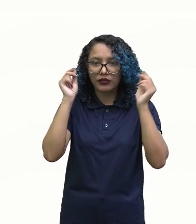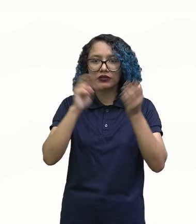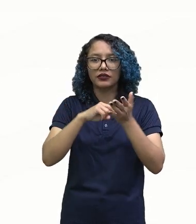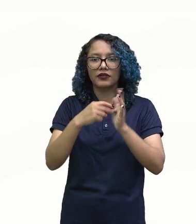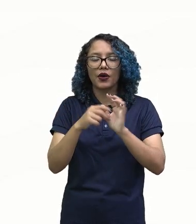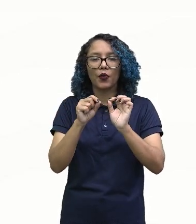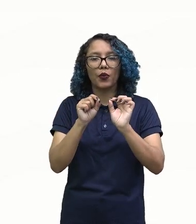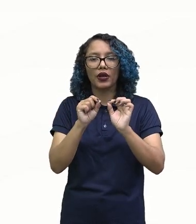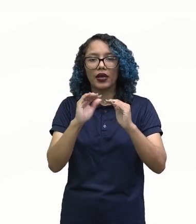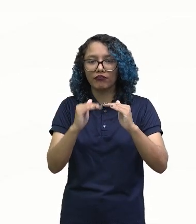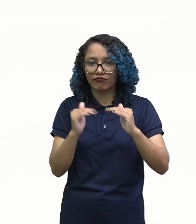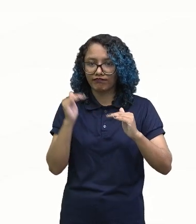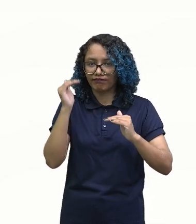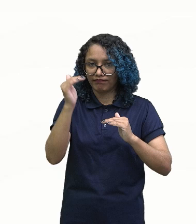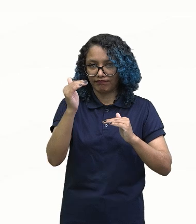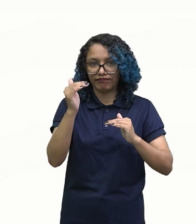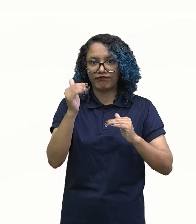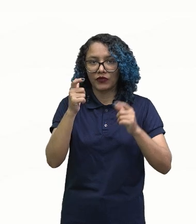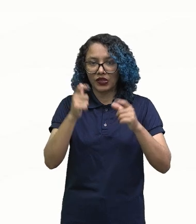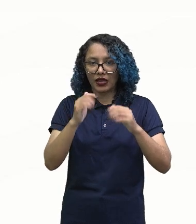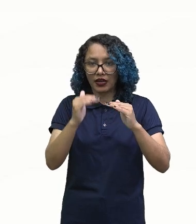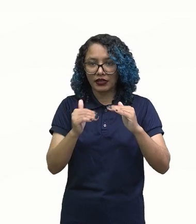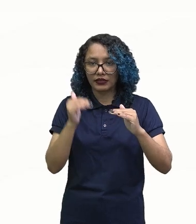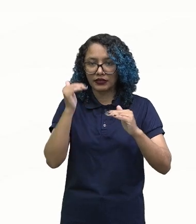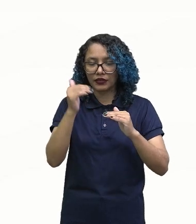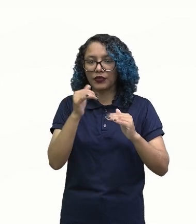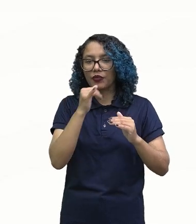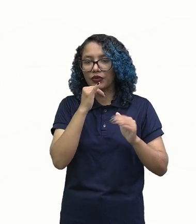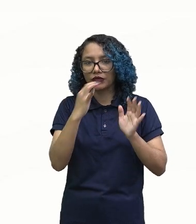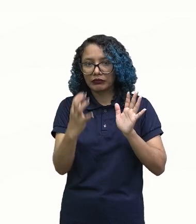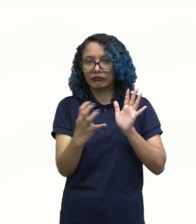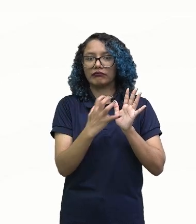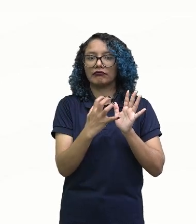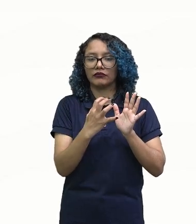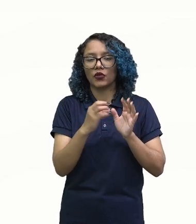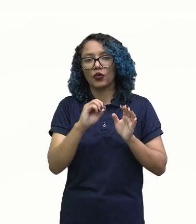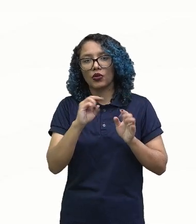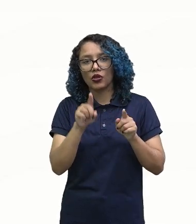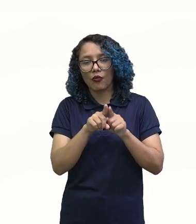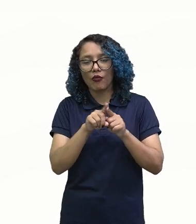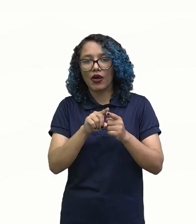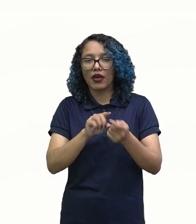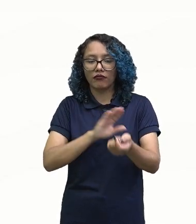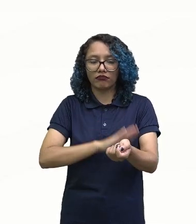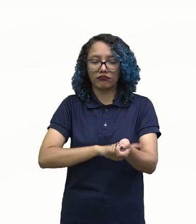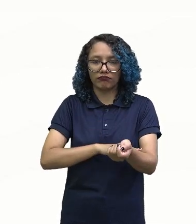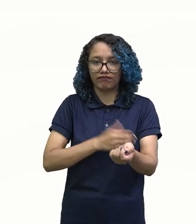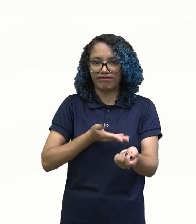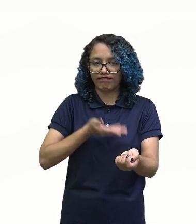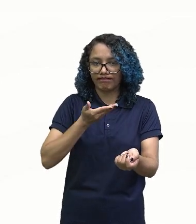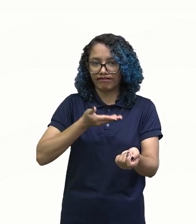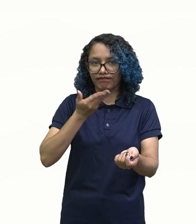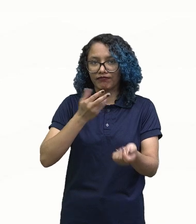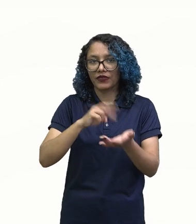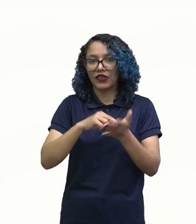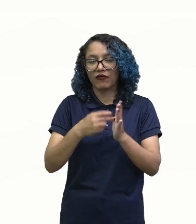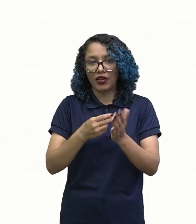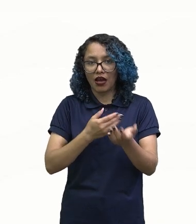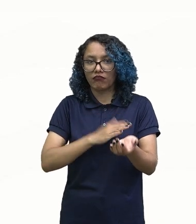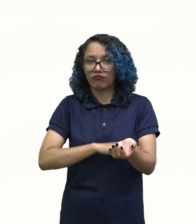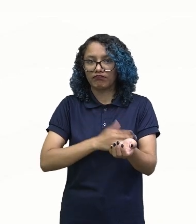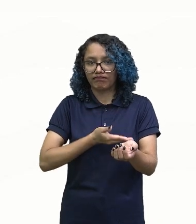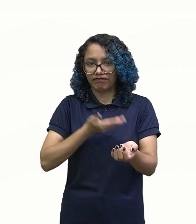posição acima, excesso. Aí nós temos hipérbole e hipertensão. Então, hipertensão significa que a pressão alta,